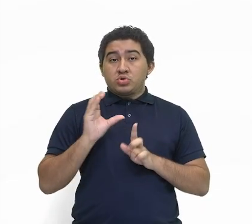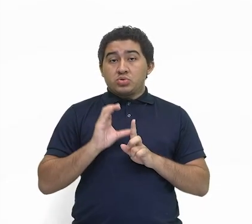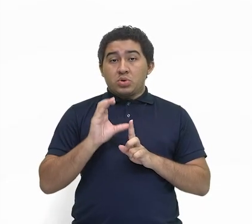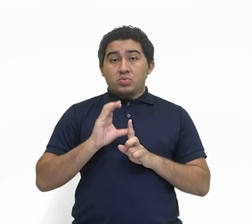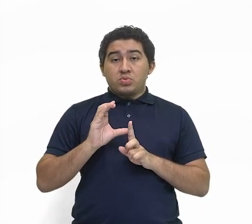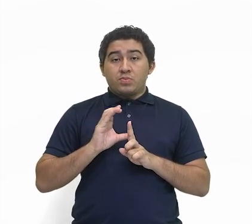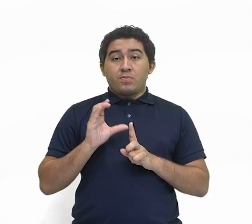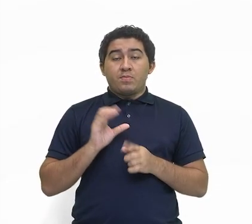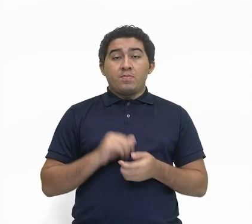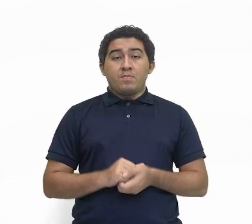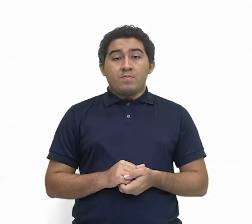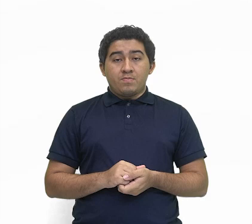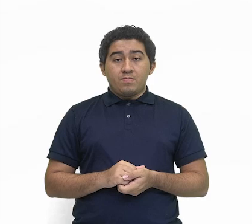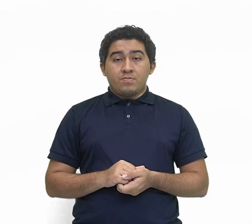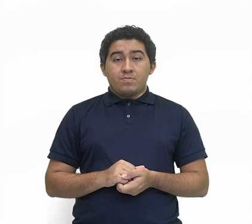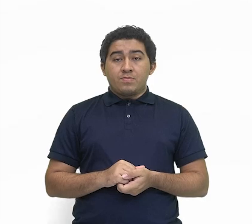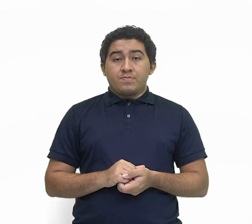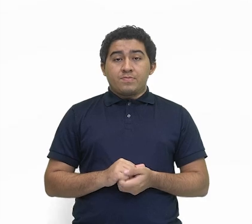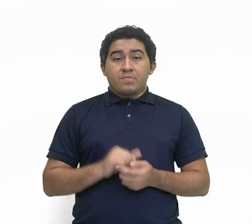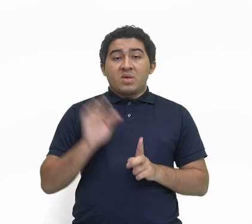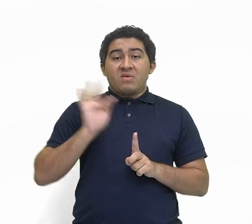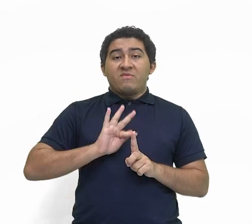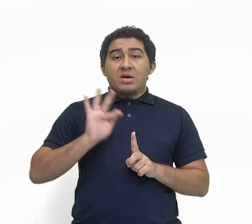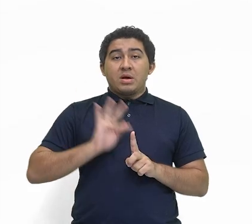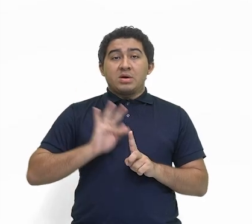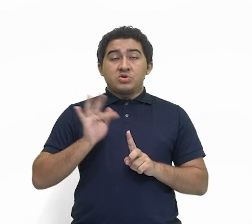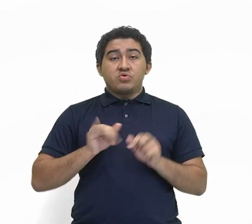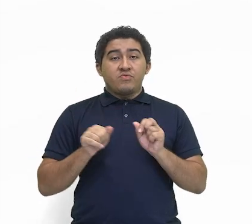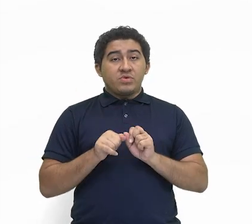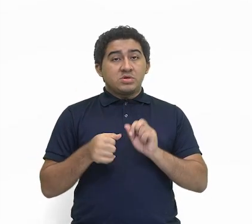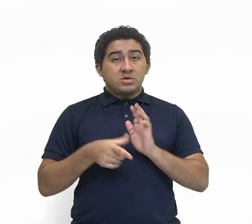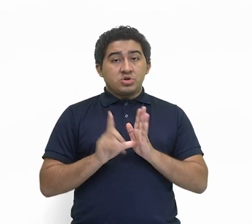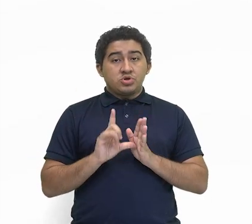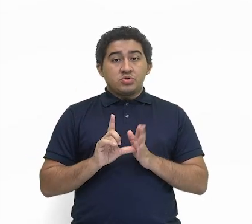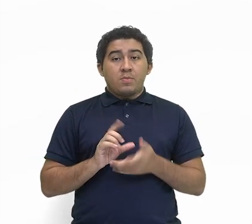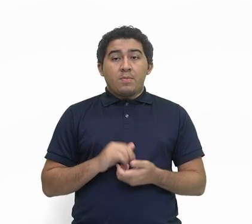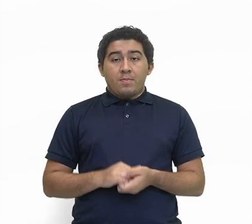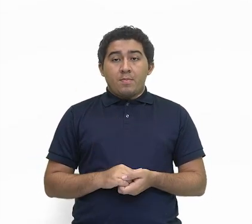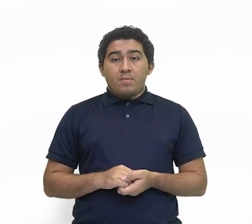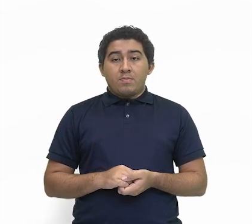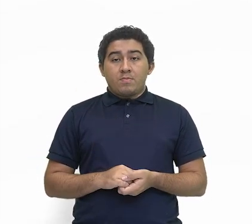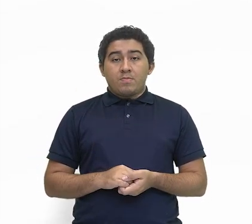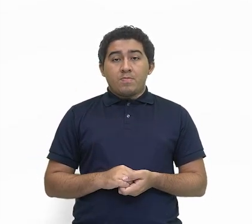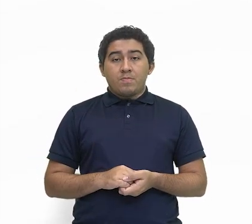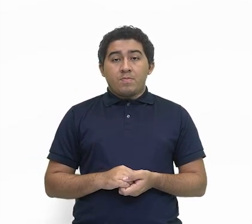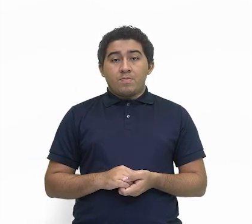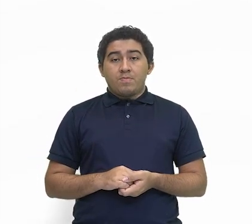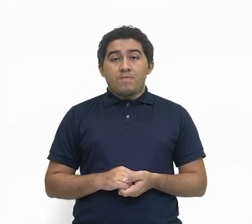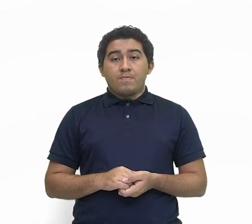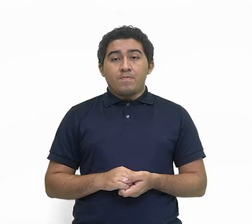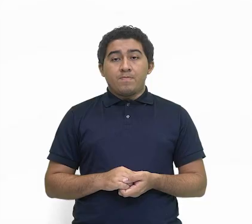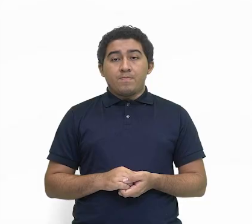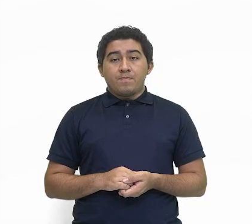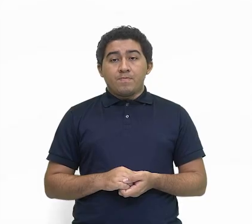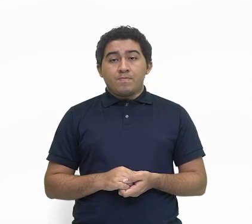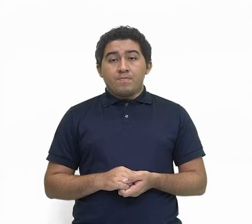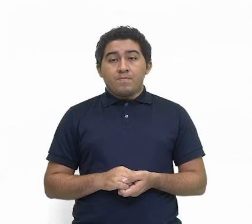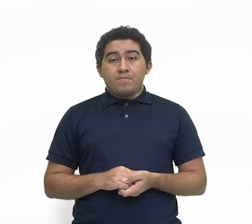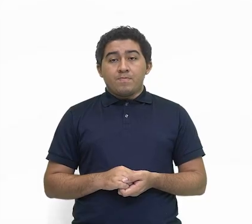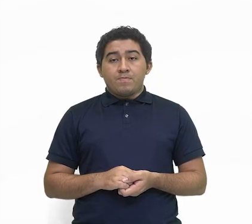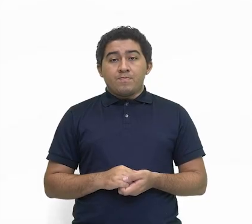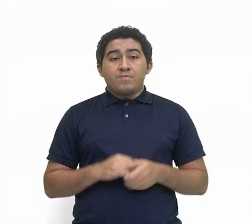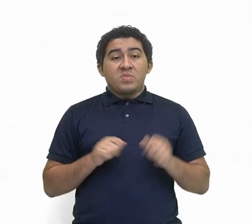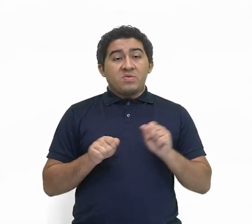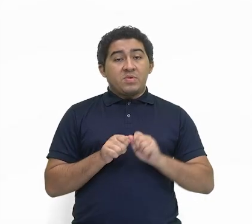Celsius. Veja que Fahrenheit, ele constrói sua escala antes de Celsius, né? 1717. Aí